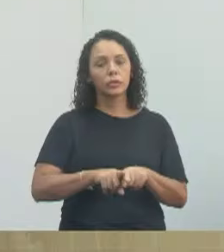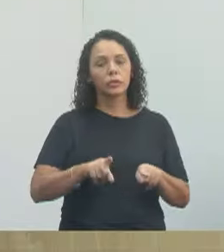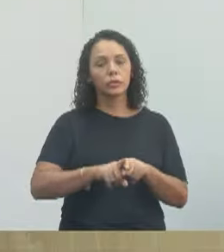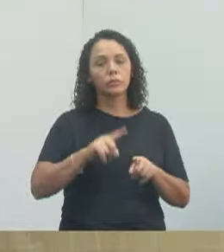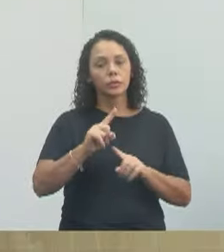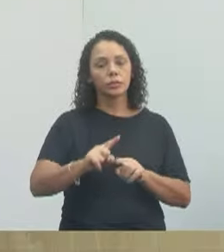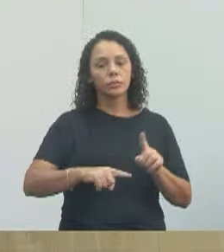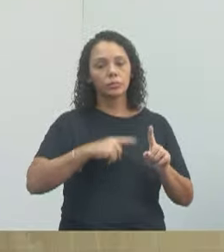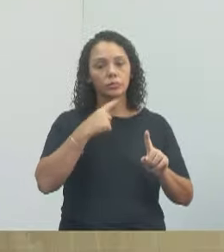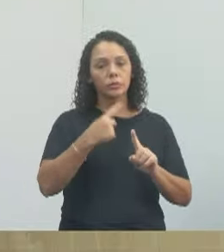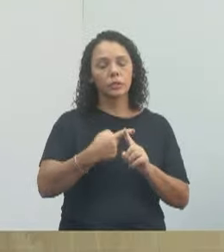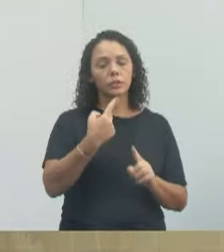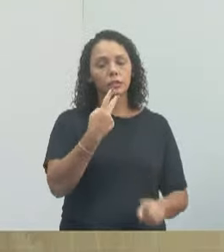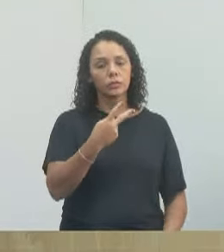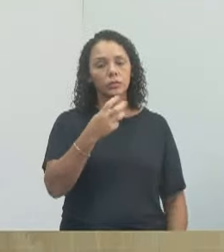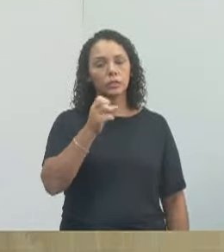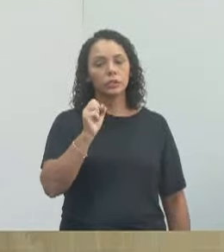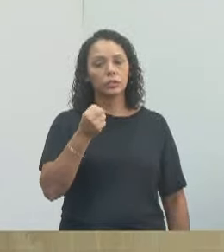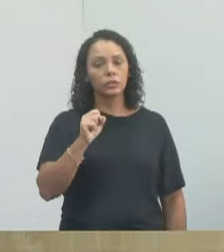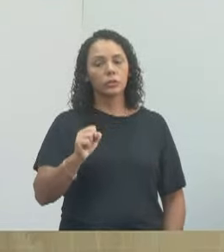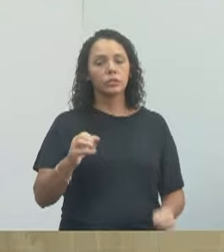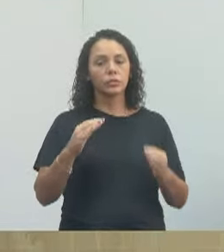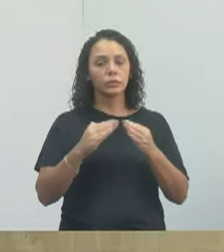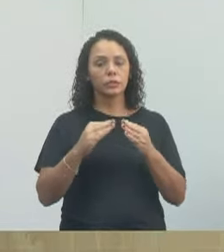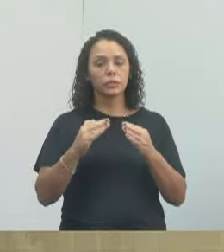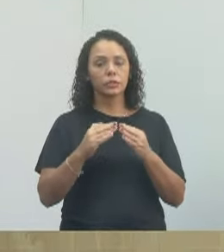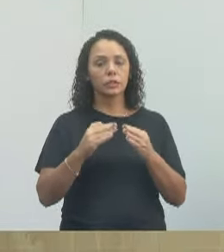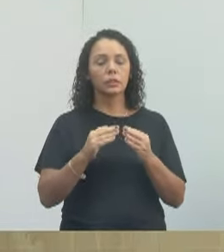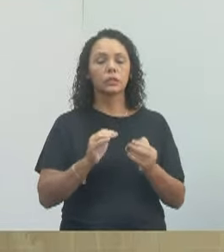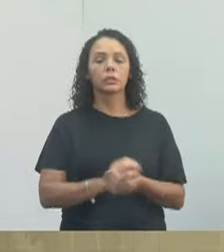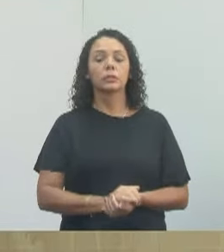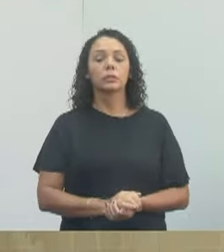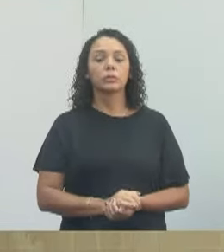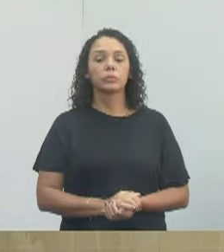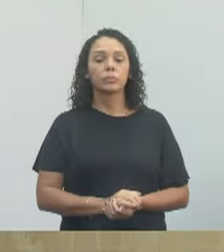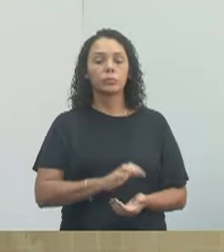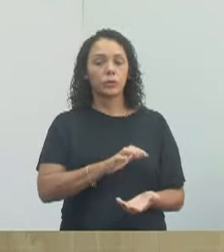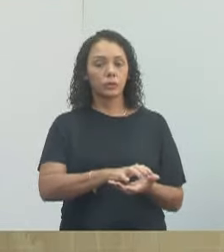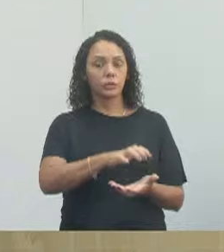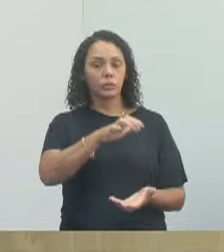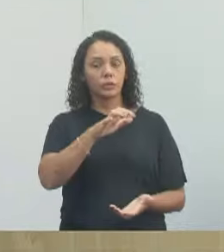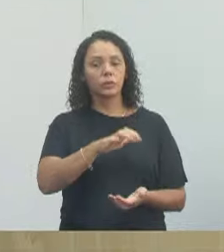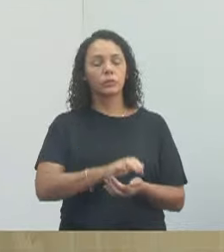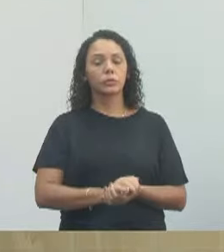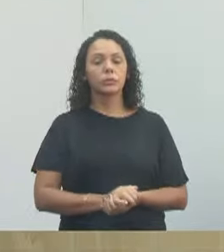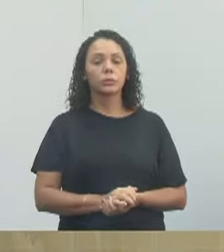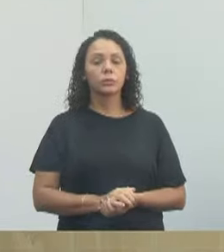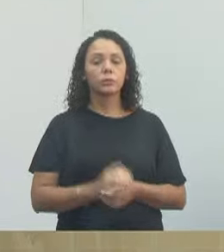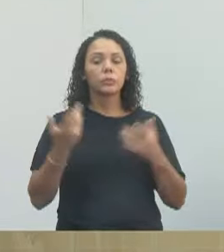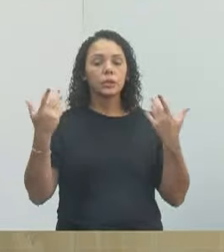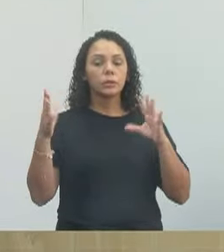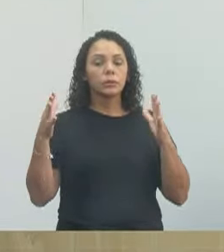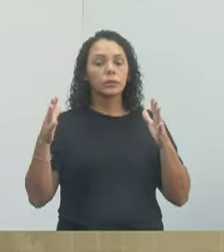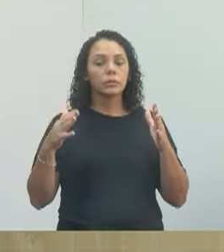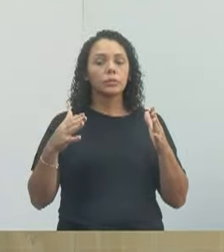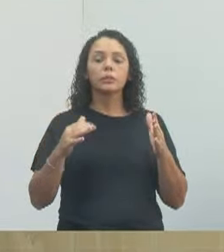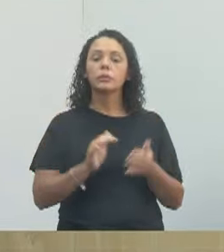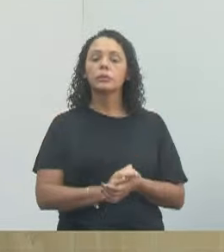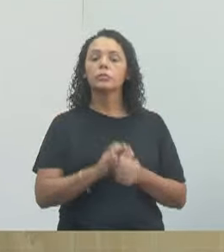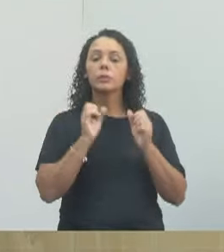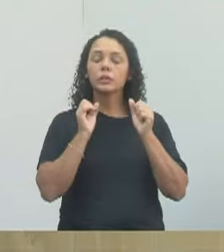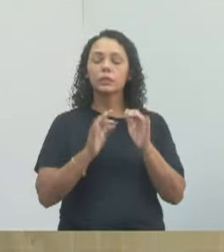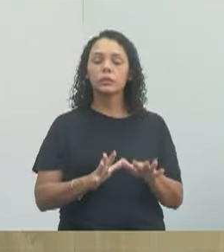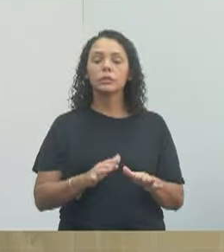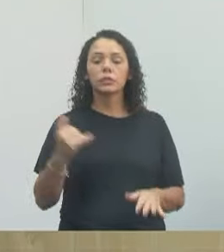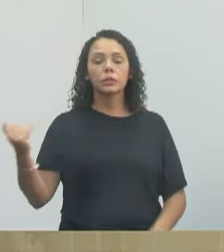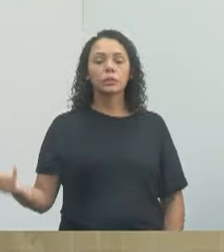unidades destinadas ao programa vida longa parabenizamos pelo brilhante feito destacando a importância do programa vida